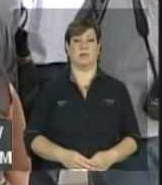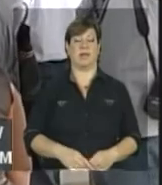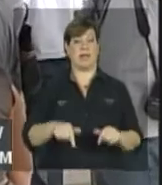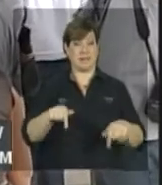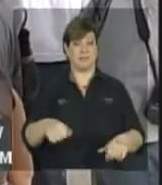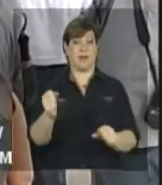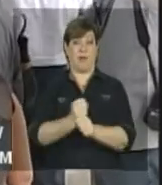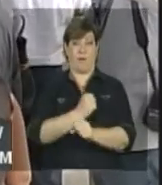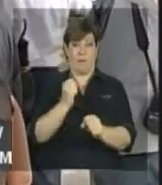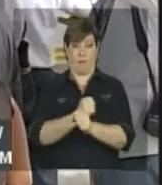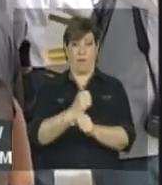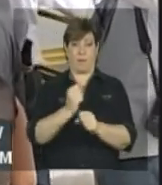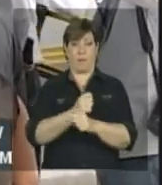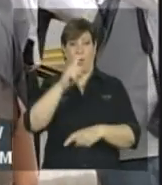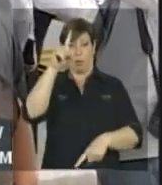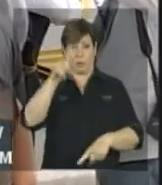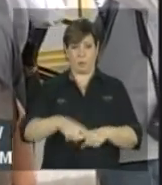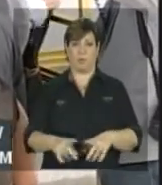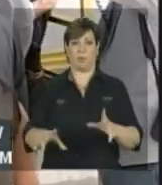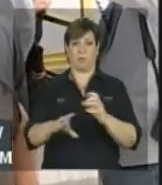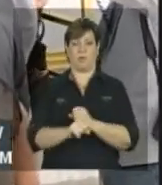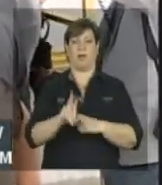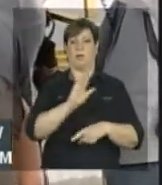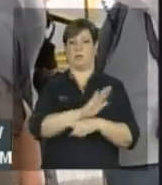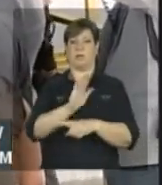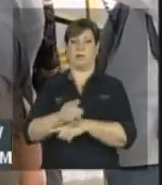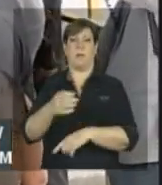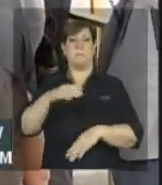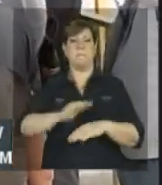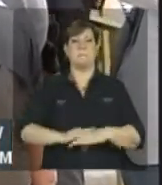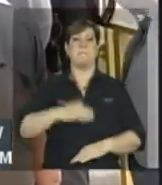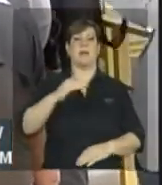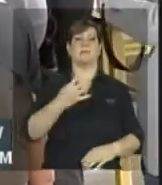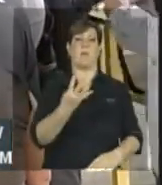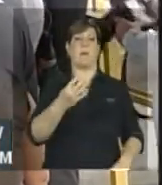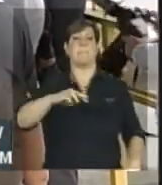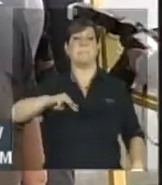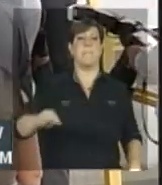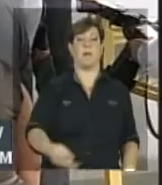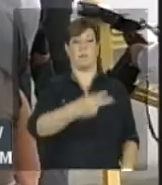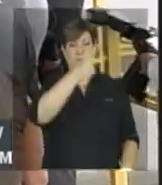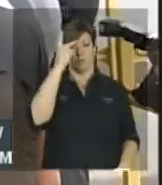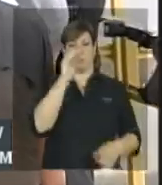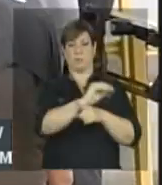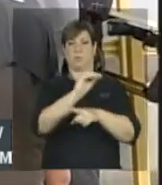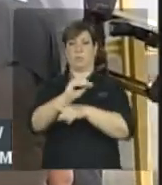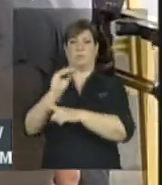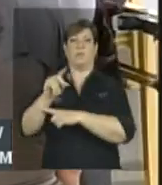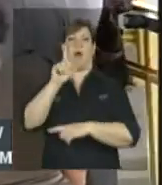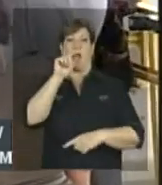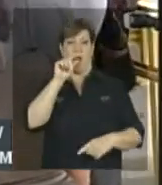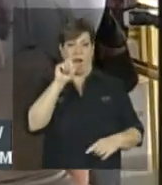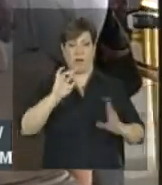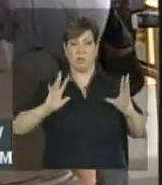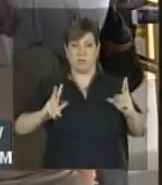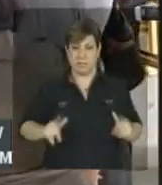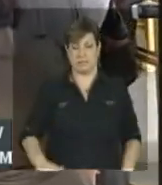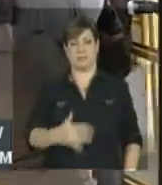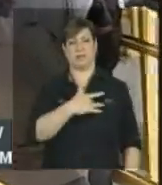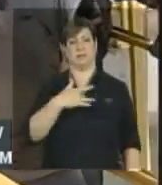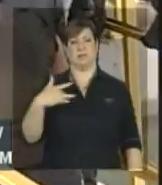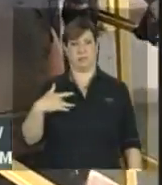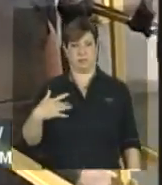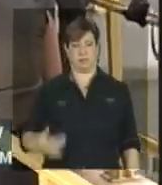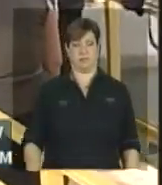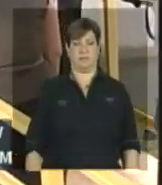essa obra, no total, vai atender a mais de 4 milhões de pessoas com abastecimento de água potável.